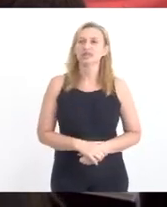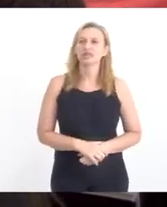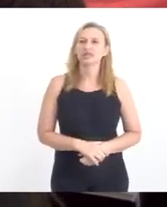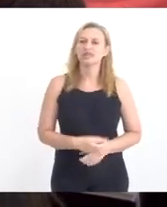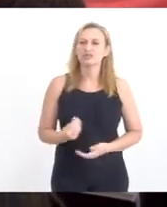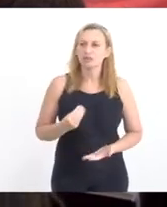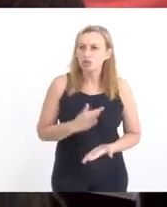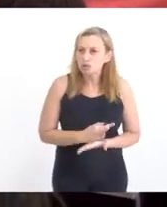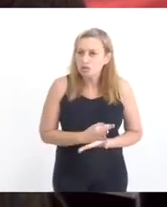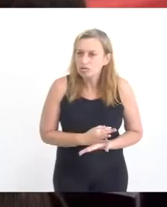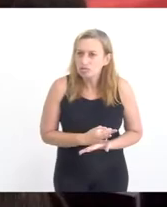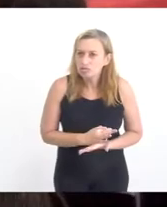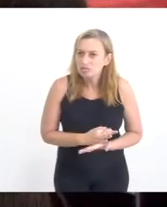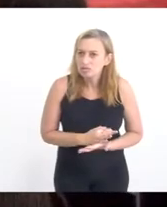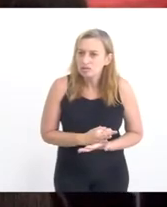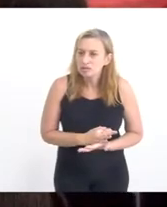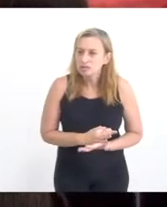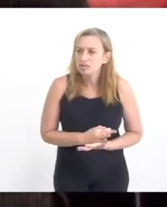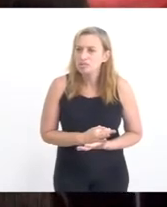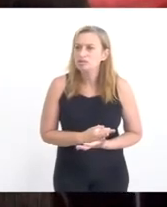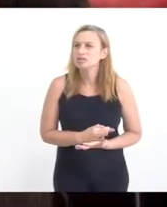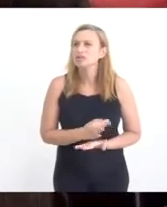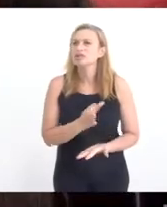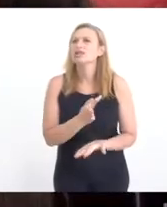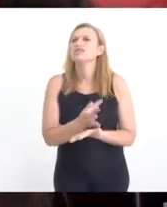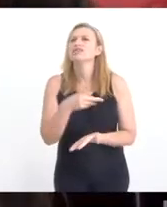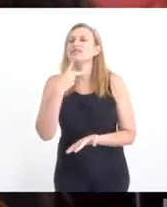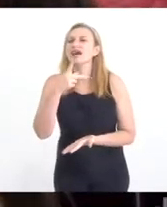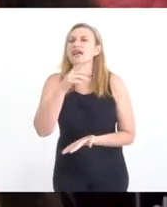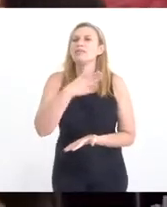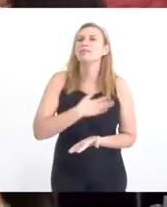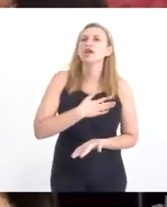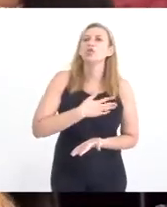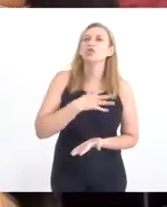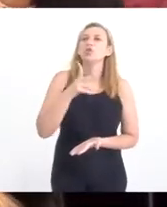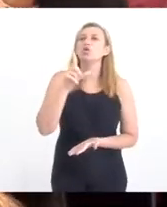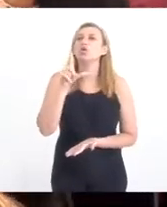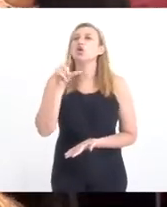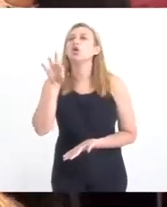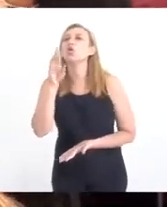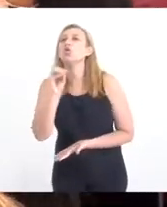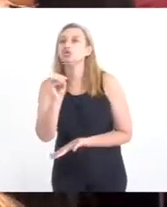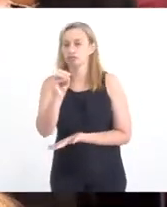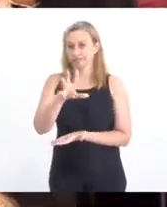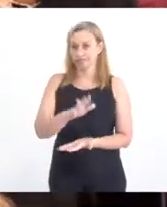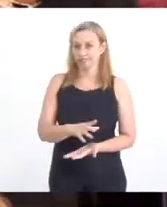Oi Kátia Fala meu número tá aí